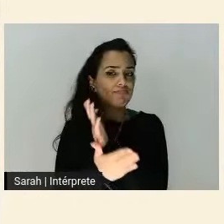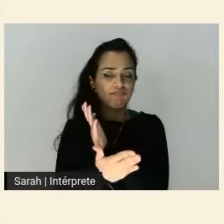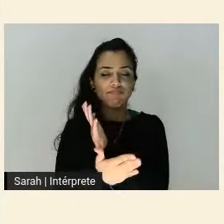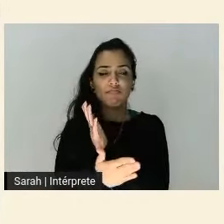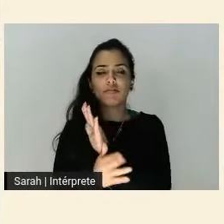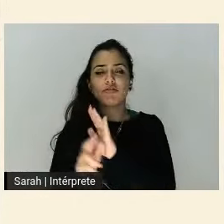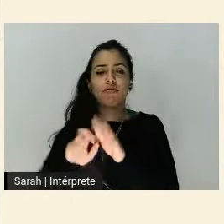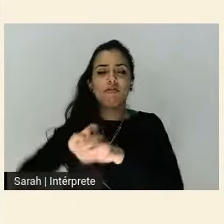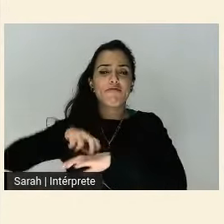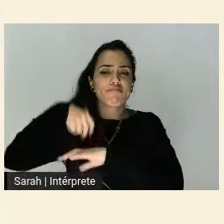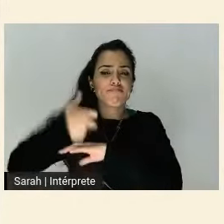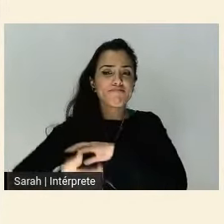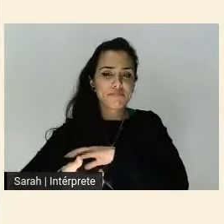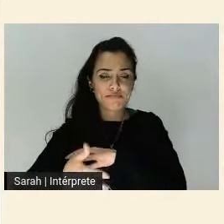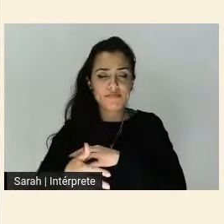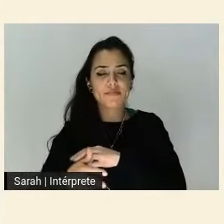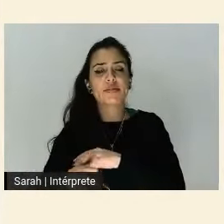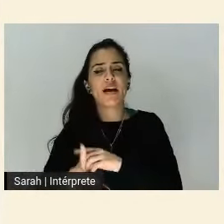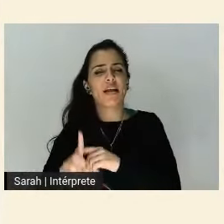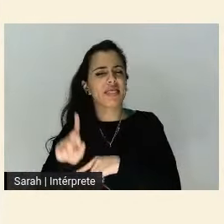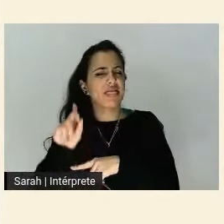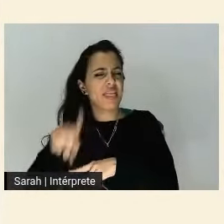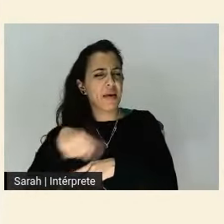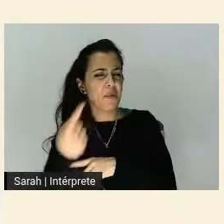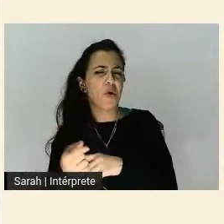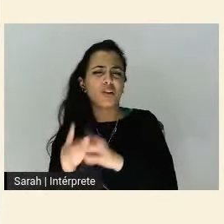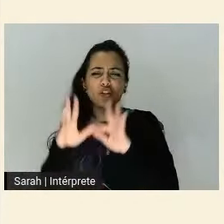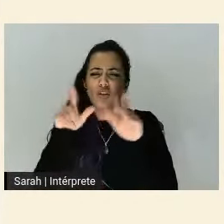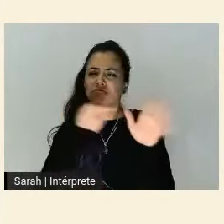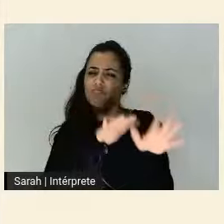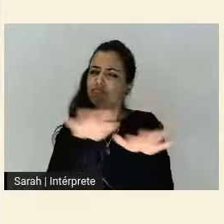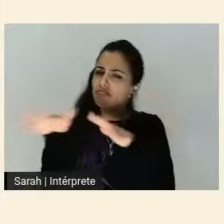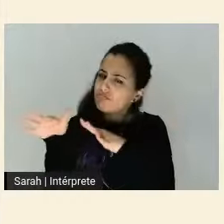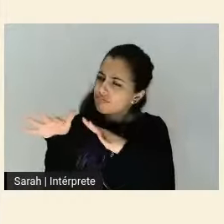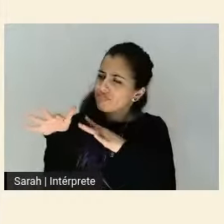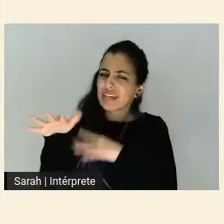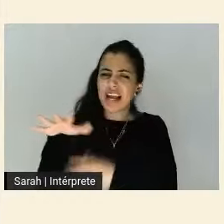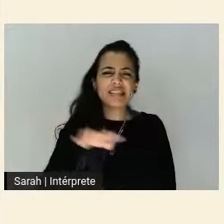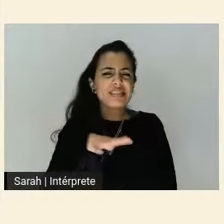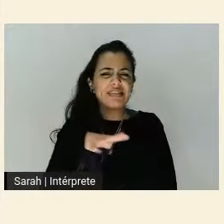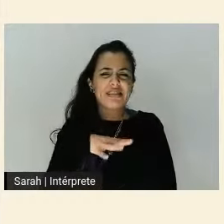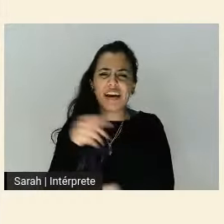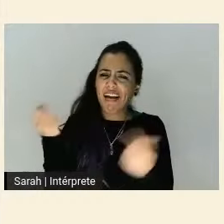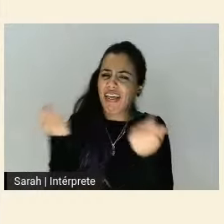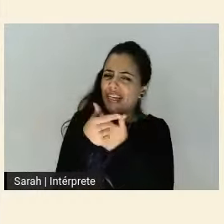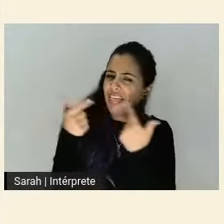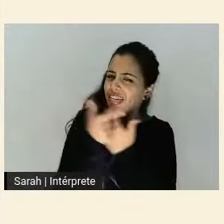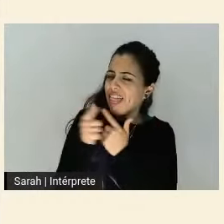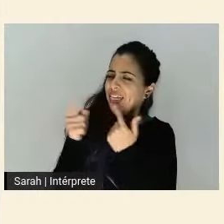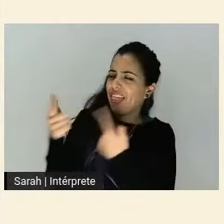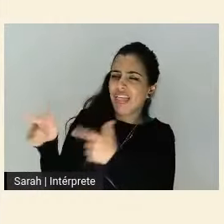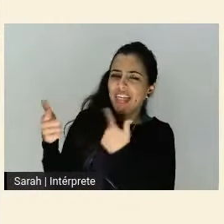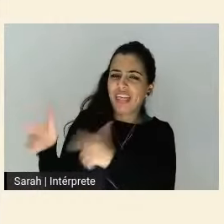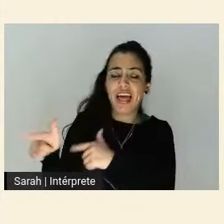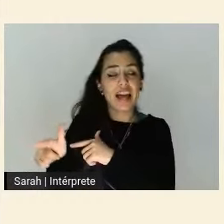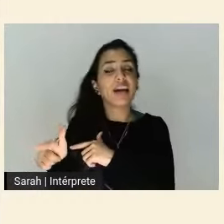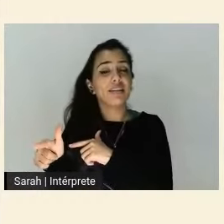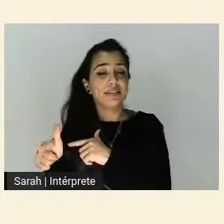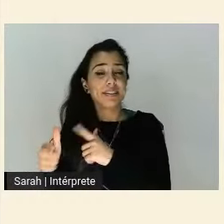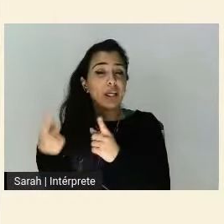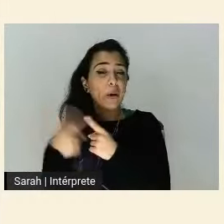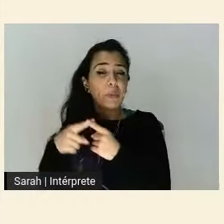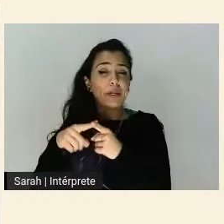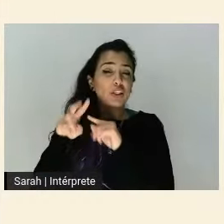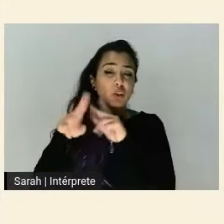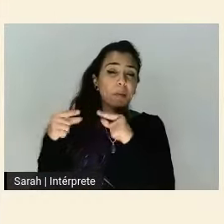resta antiga. E isso virou piada na cidade, e era citado como um caso exemplar dessa